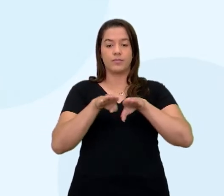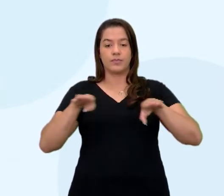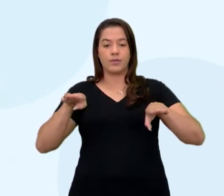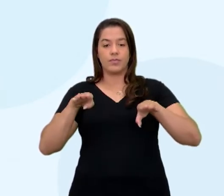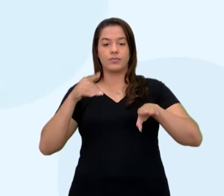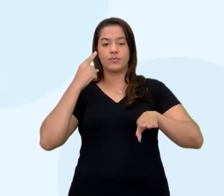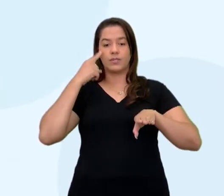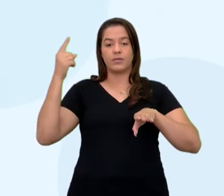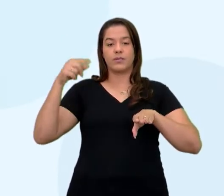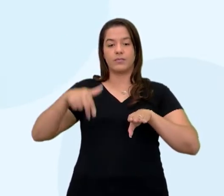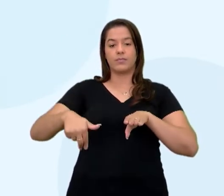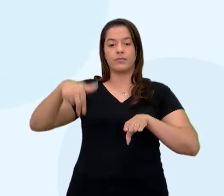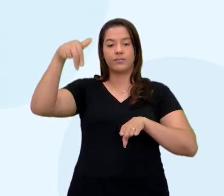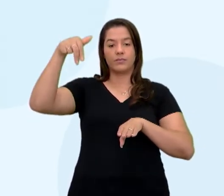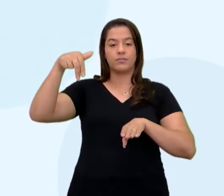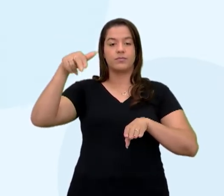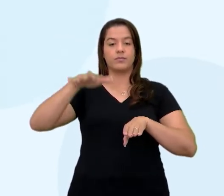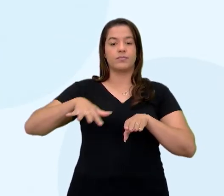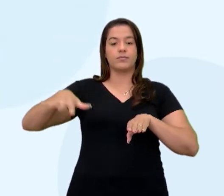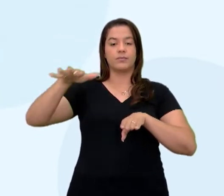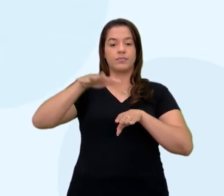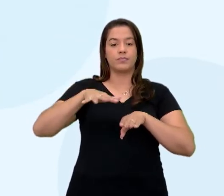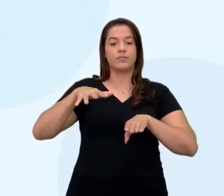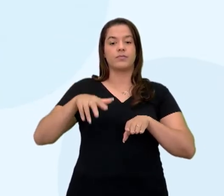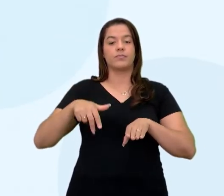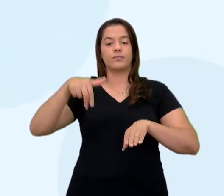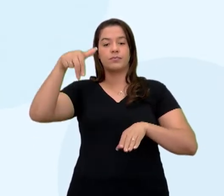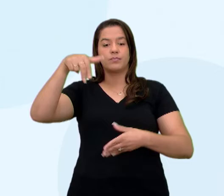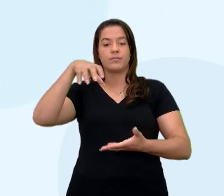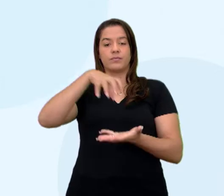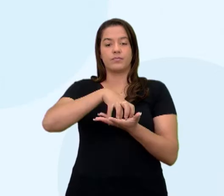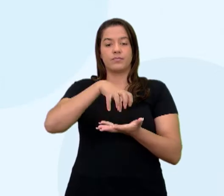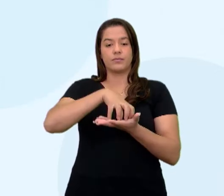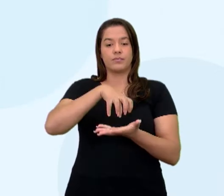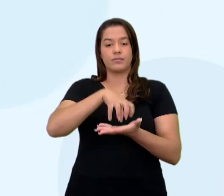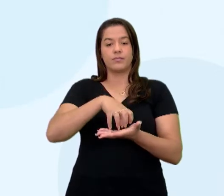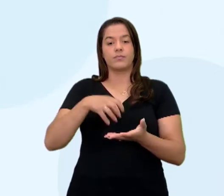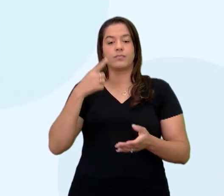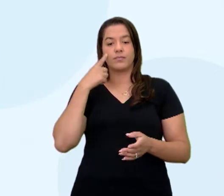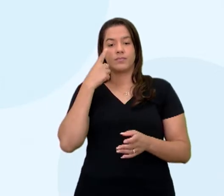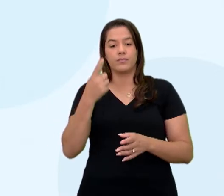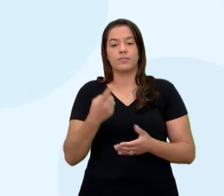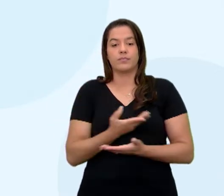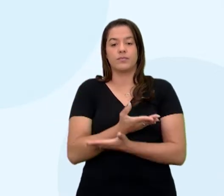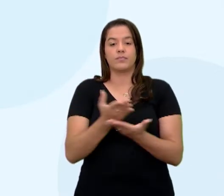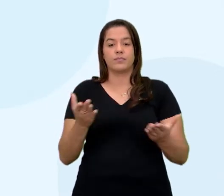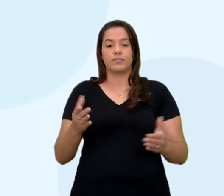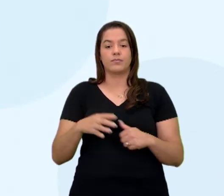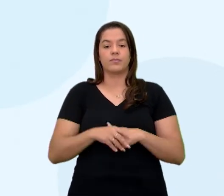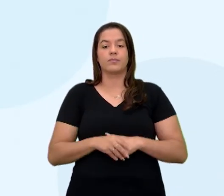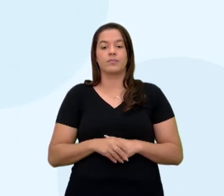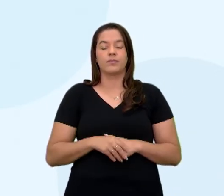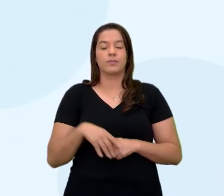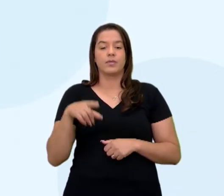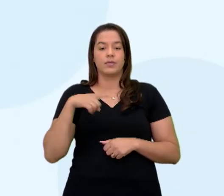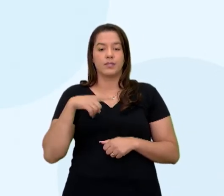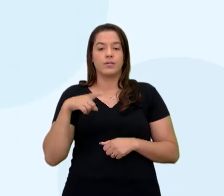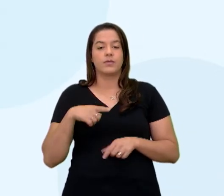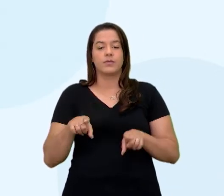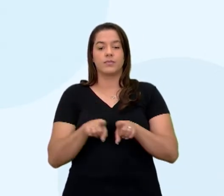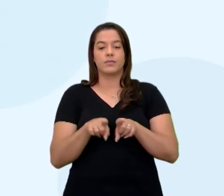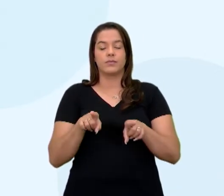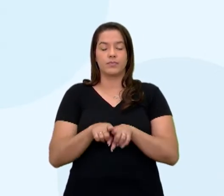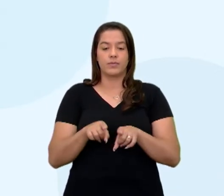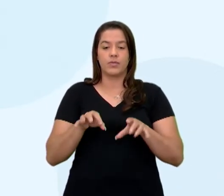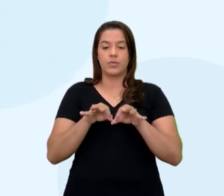lá na América do Norte um pedaço, com a América Central, como eu falei para vocês, tem uma parte, né,